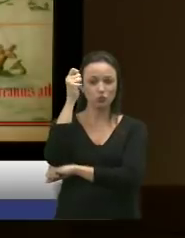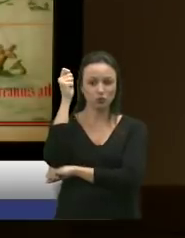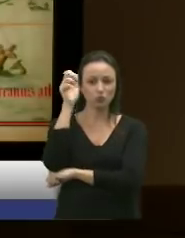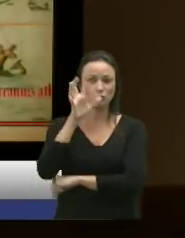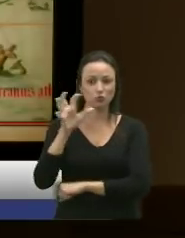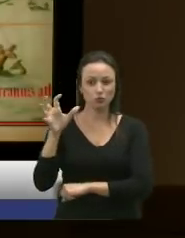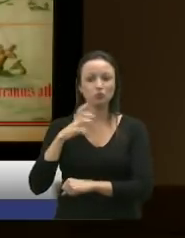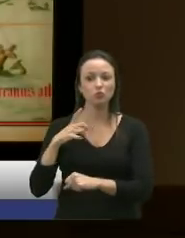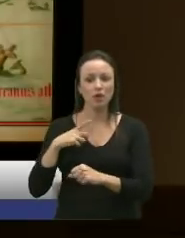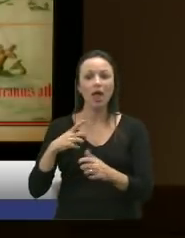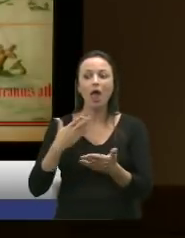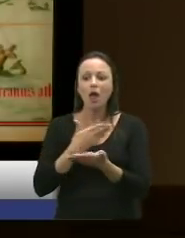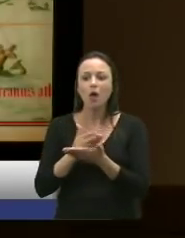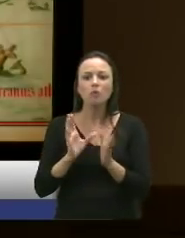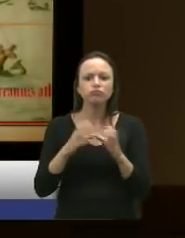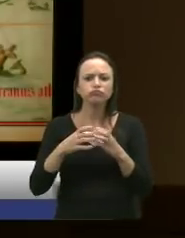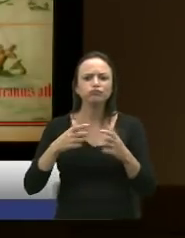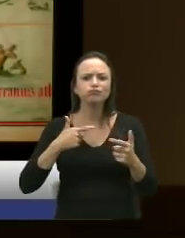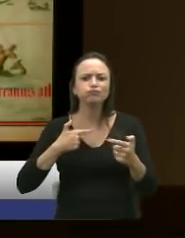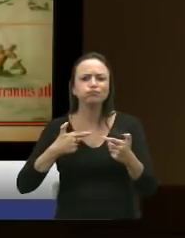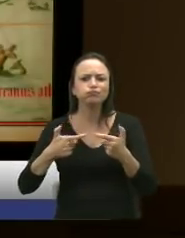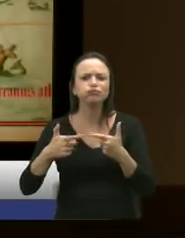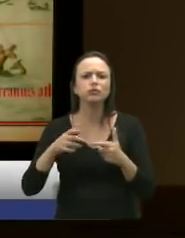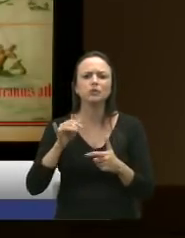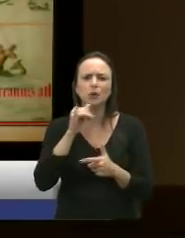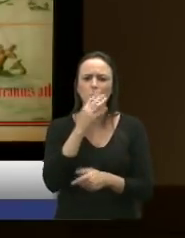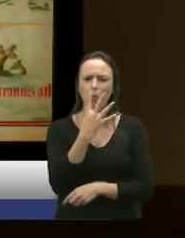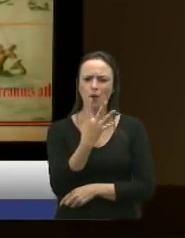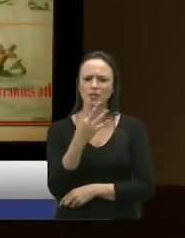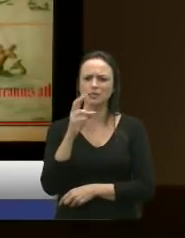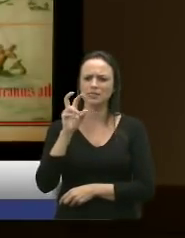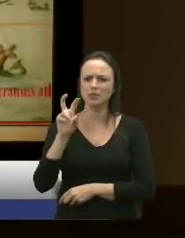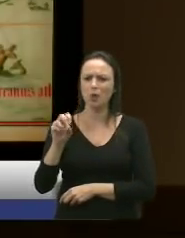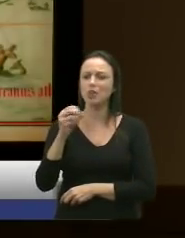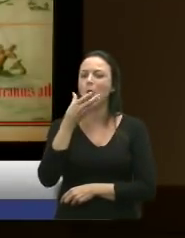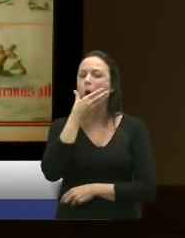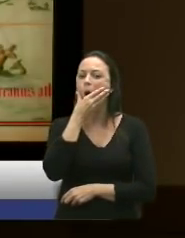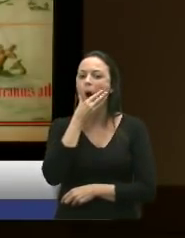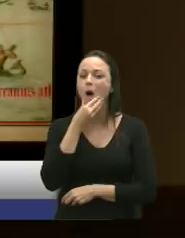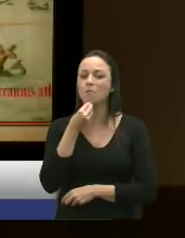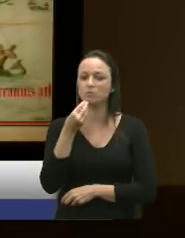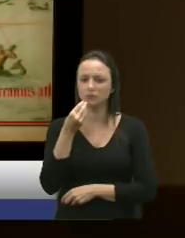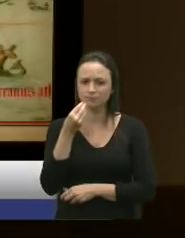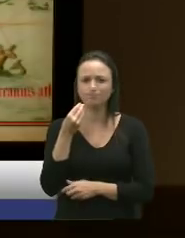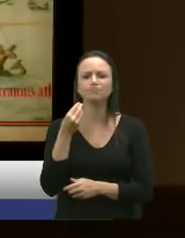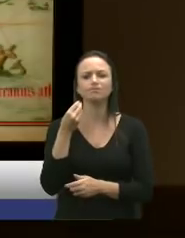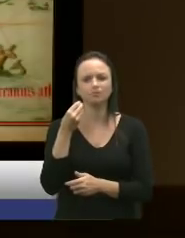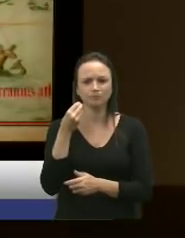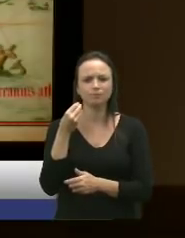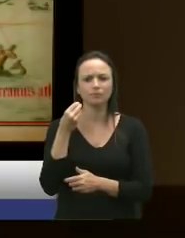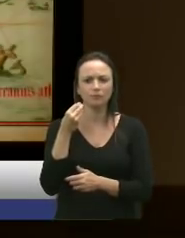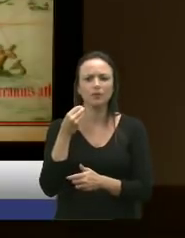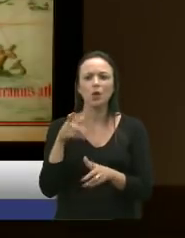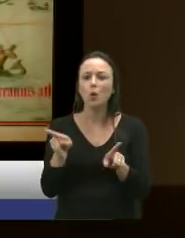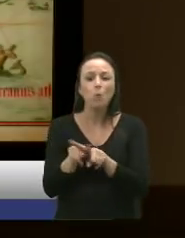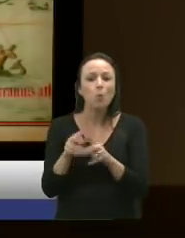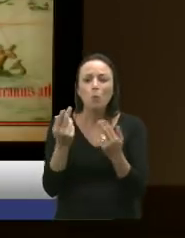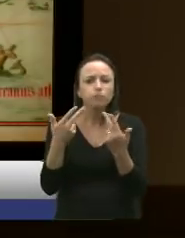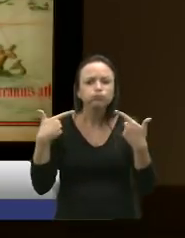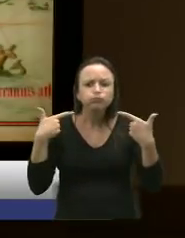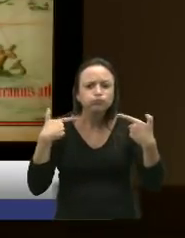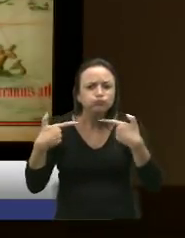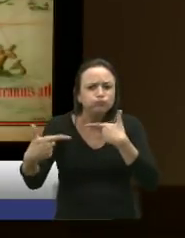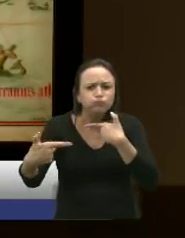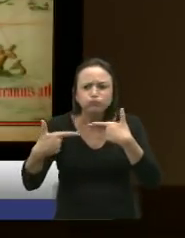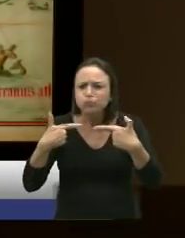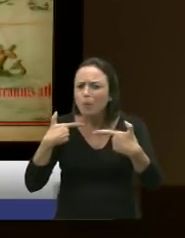por guerrilha. Guerrilha, se eu não me engano, eram 450 homens, mais ou menos, que lutavam com tática de guerrilha.